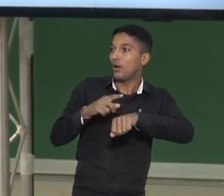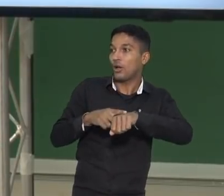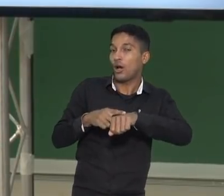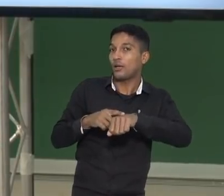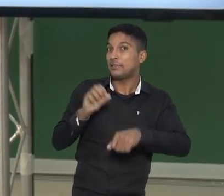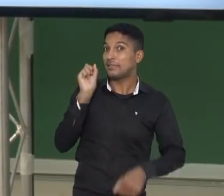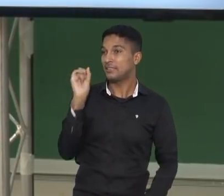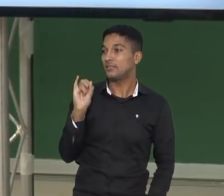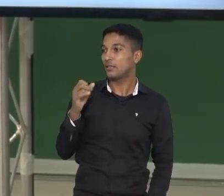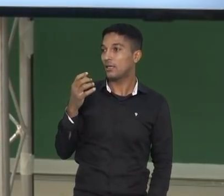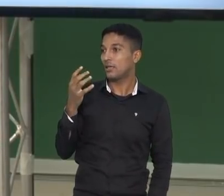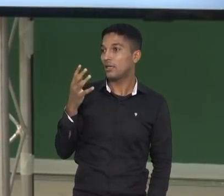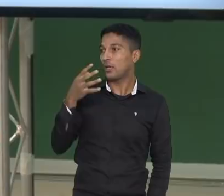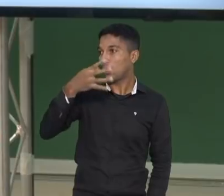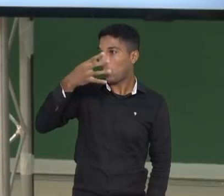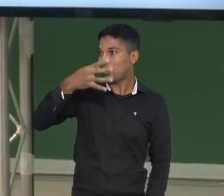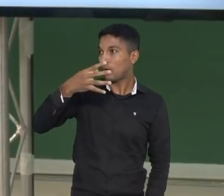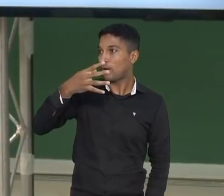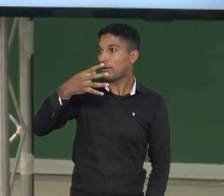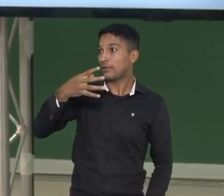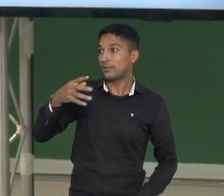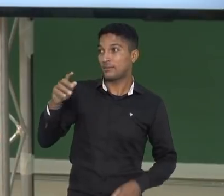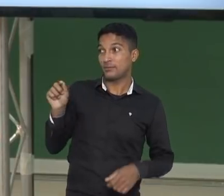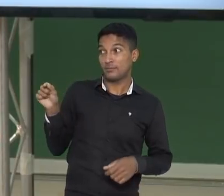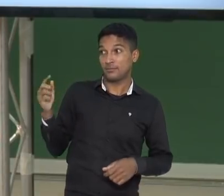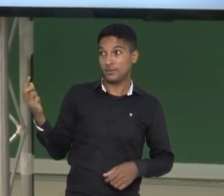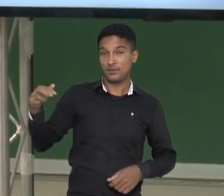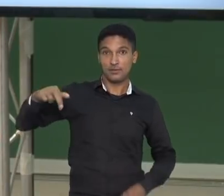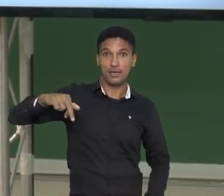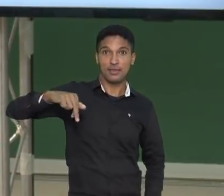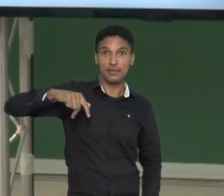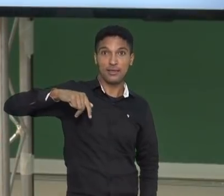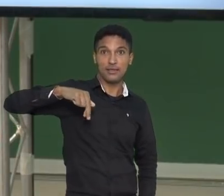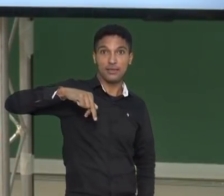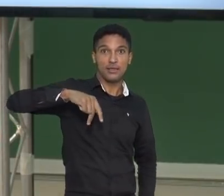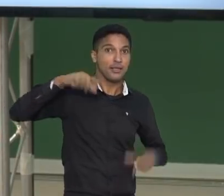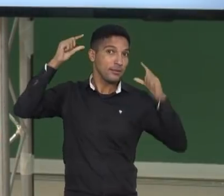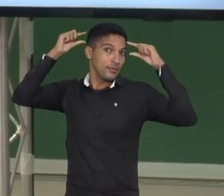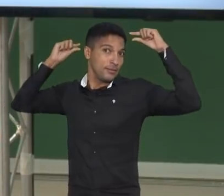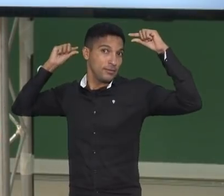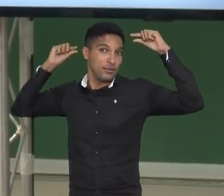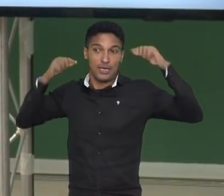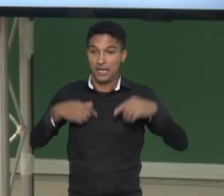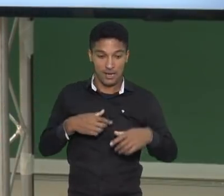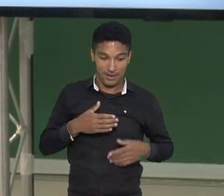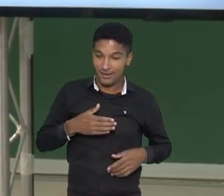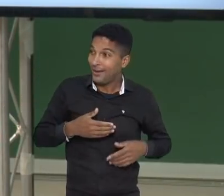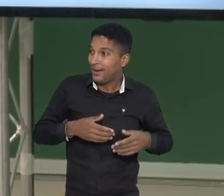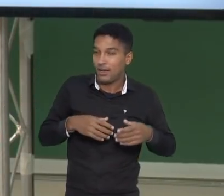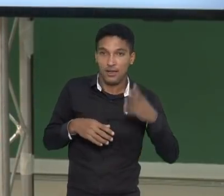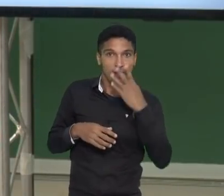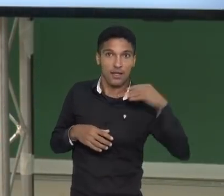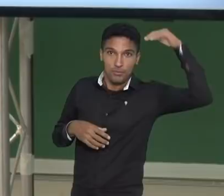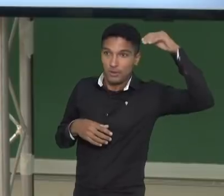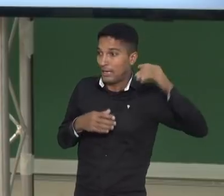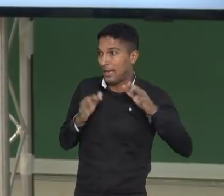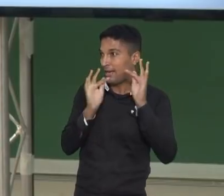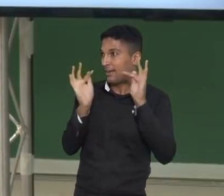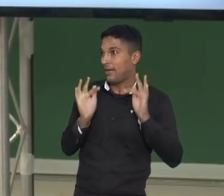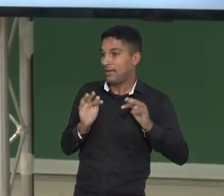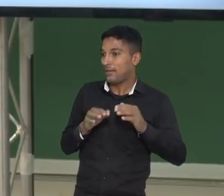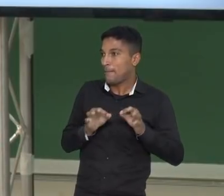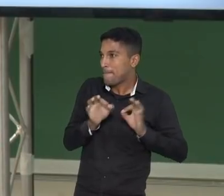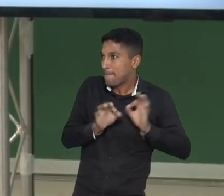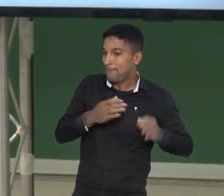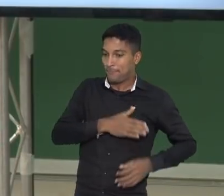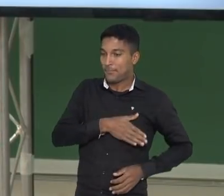4, ela já começa a se preparar antes para recebê-lo e aquilo vai gerar nela felicidade. Então